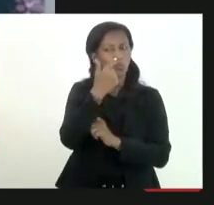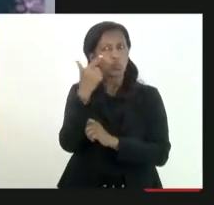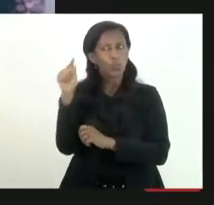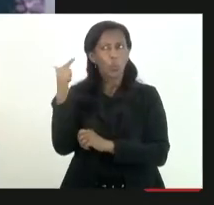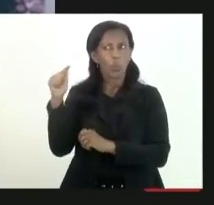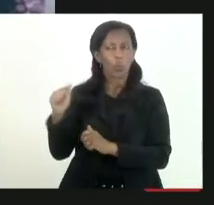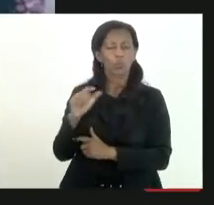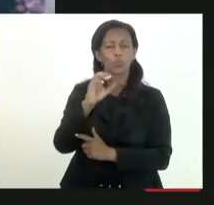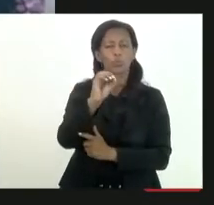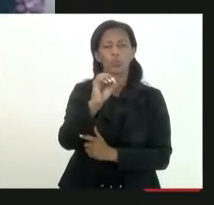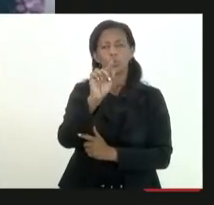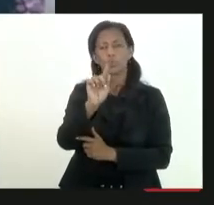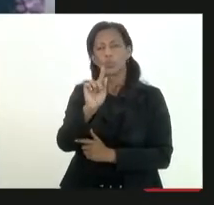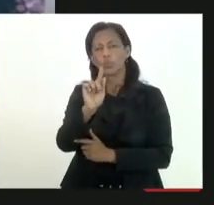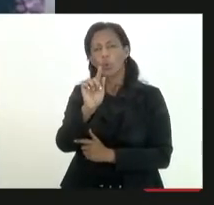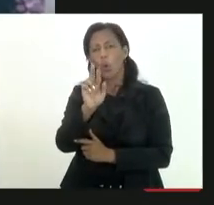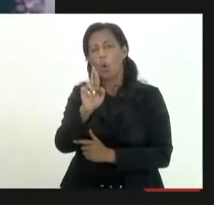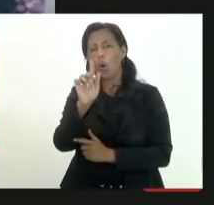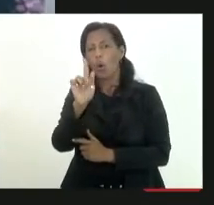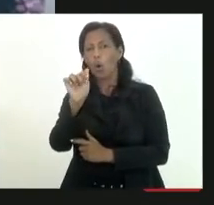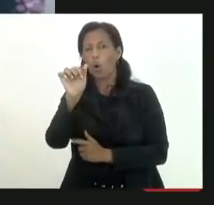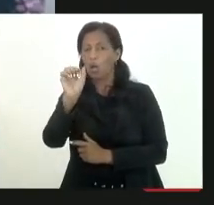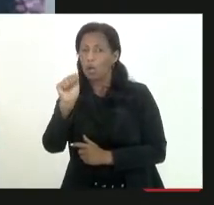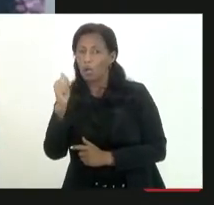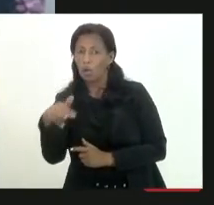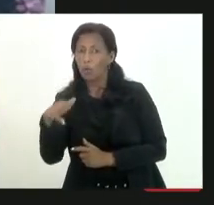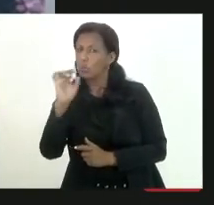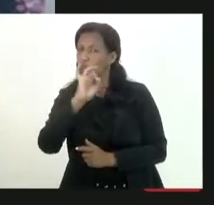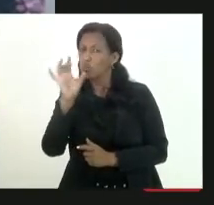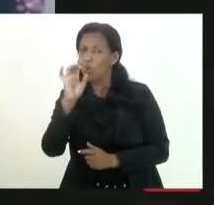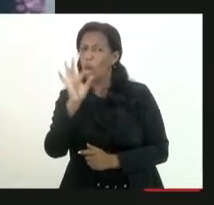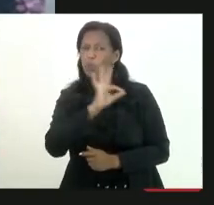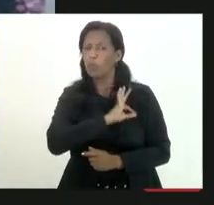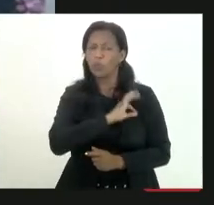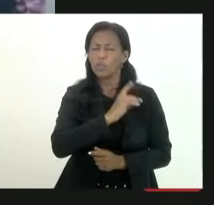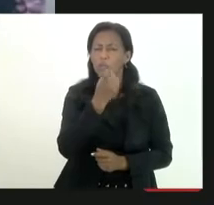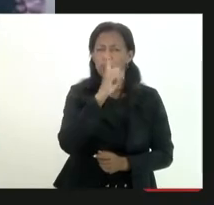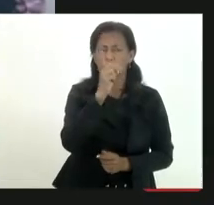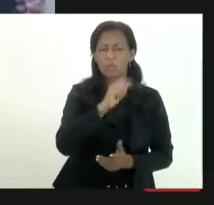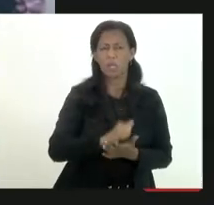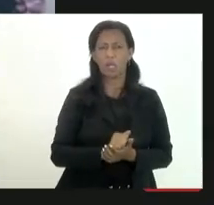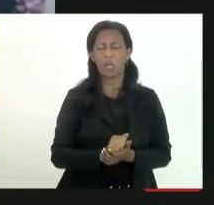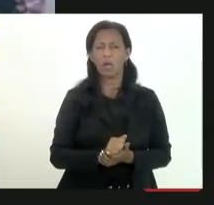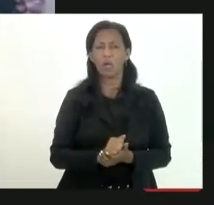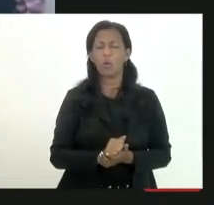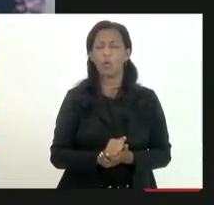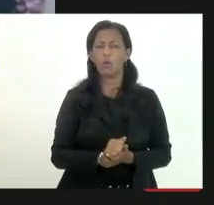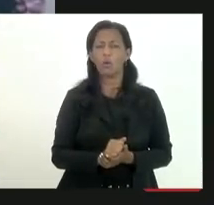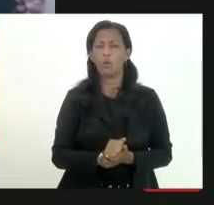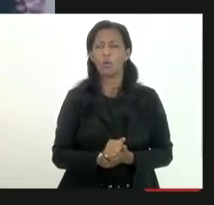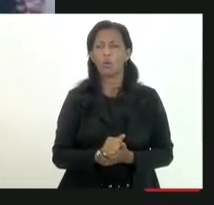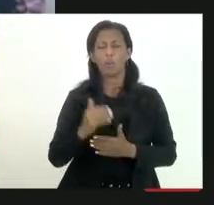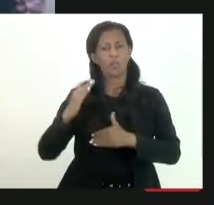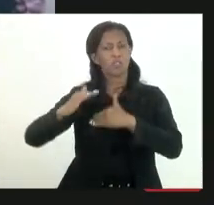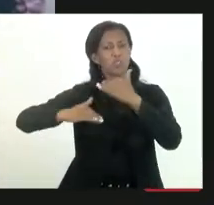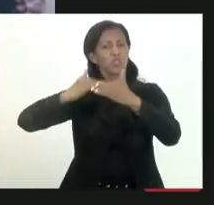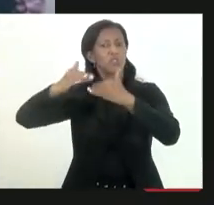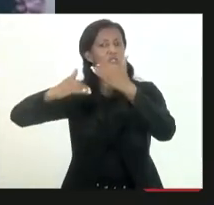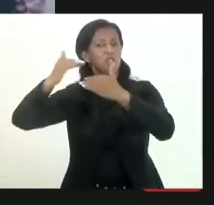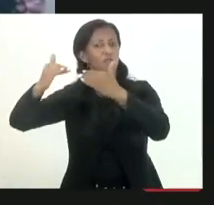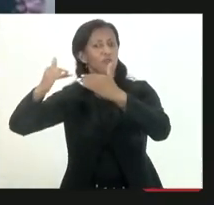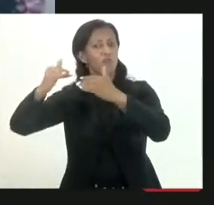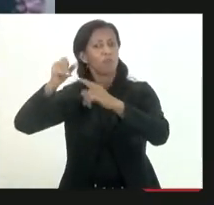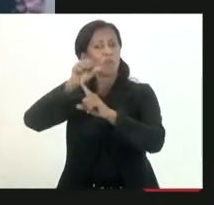os órgãos de polícia, mas a assistência, o desenvolvimento social e